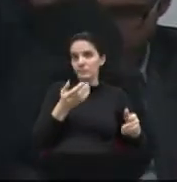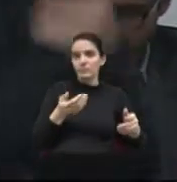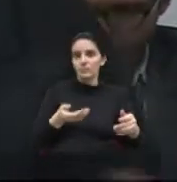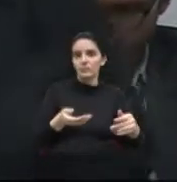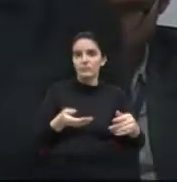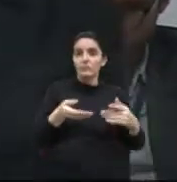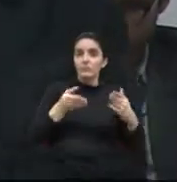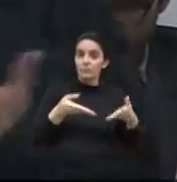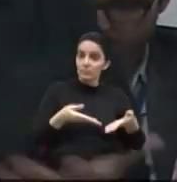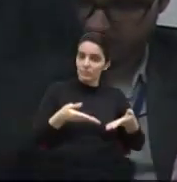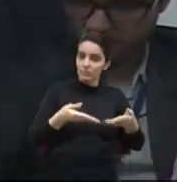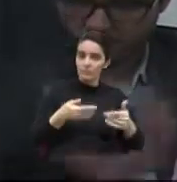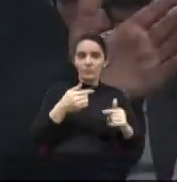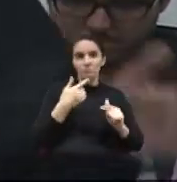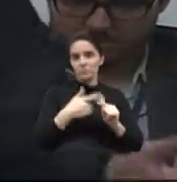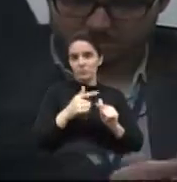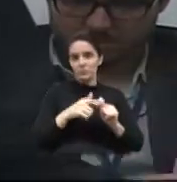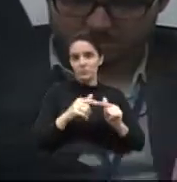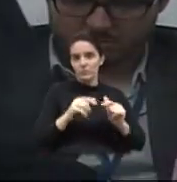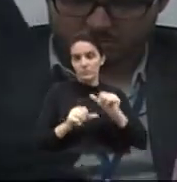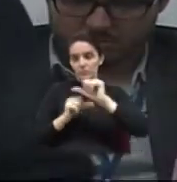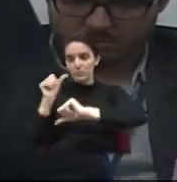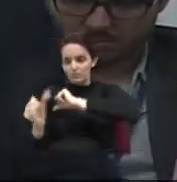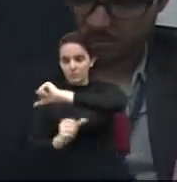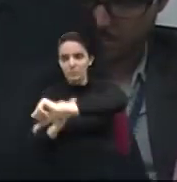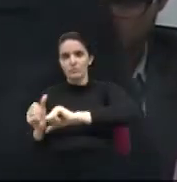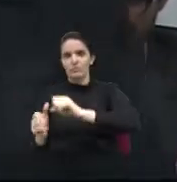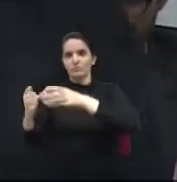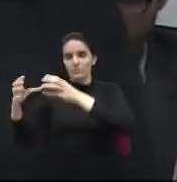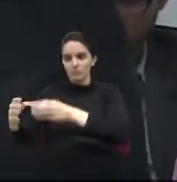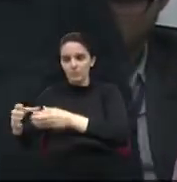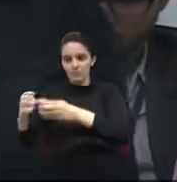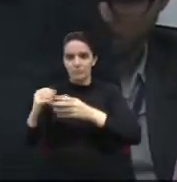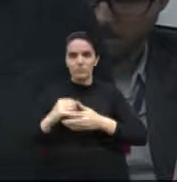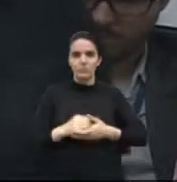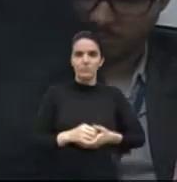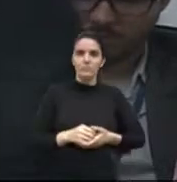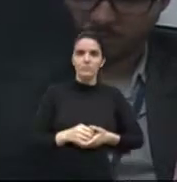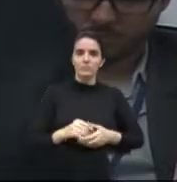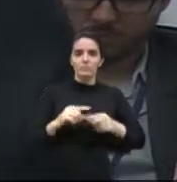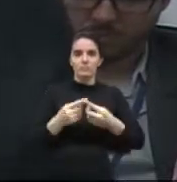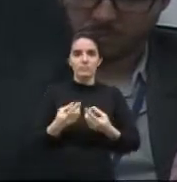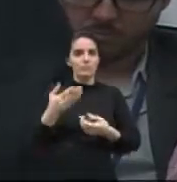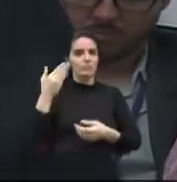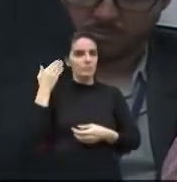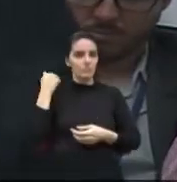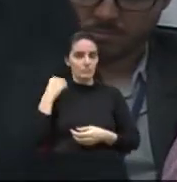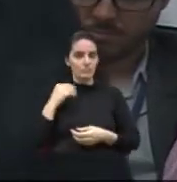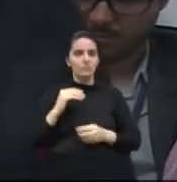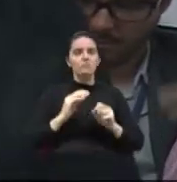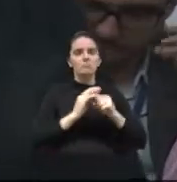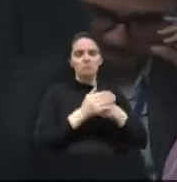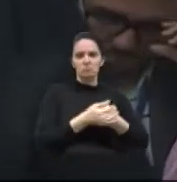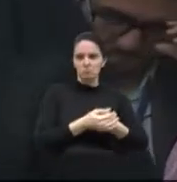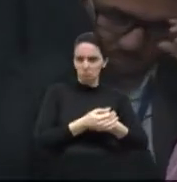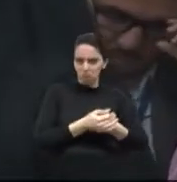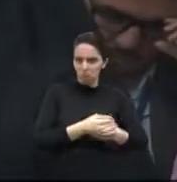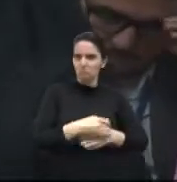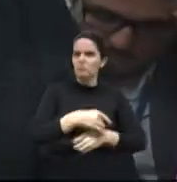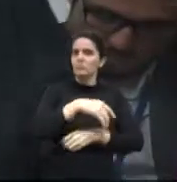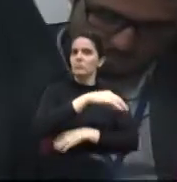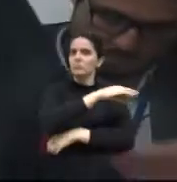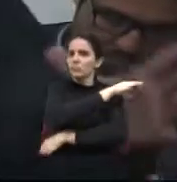por alguns motivos não estão mais, mas quando tinha interesse, defendia-se esse governo,